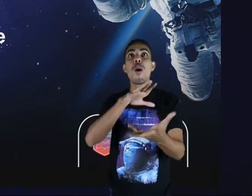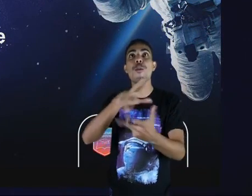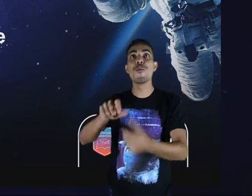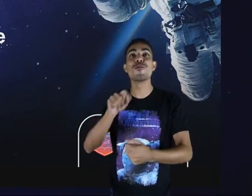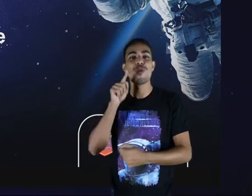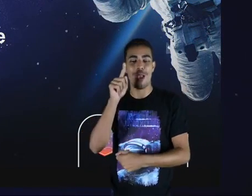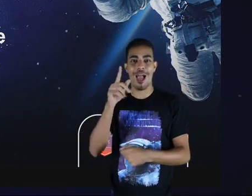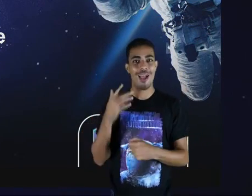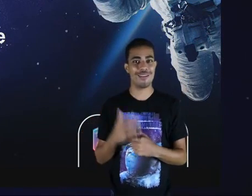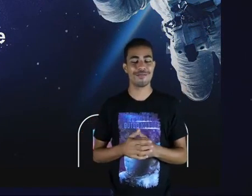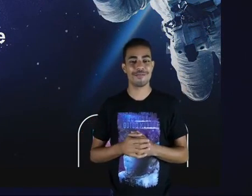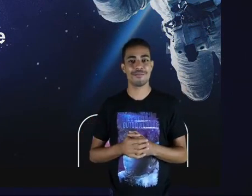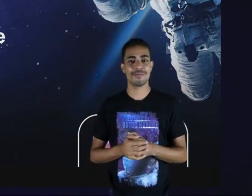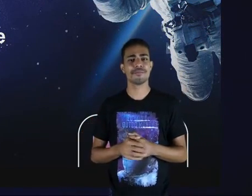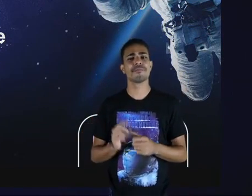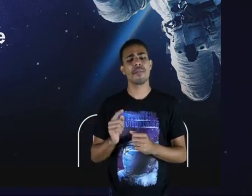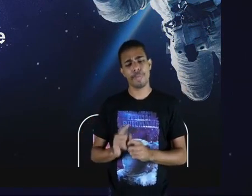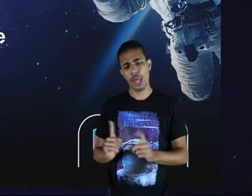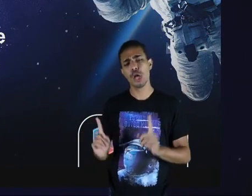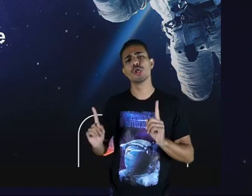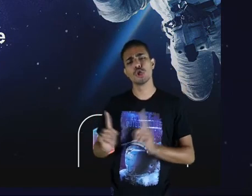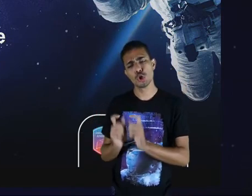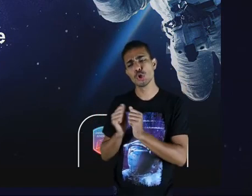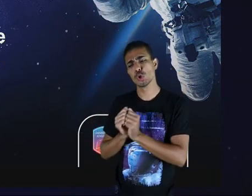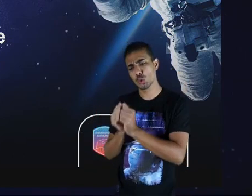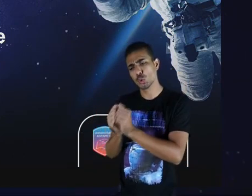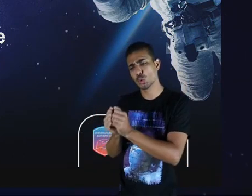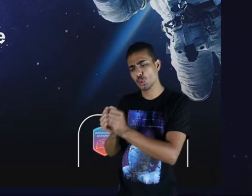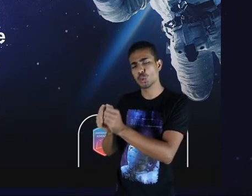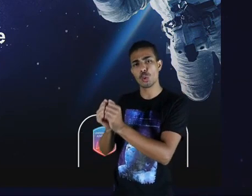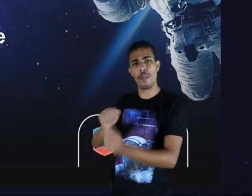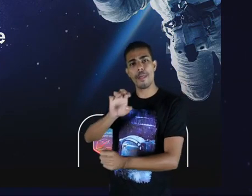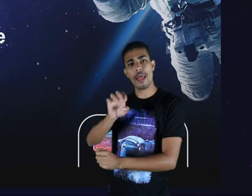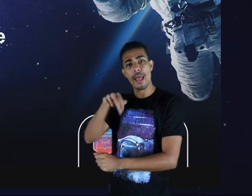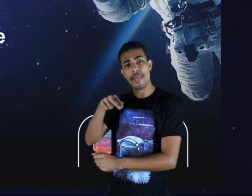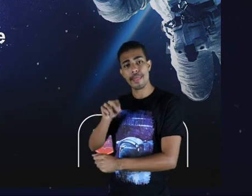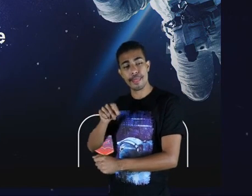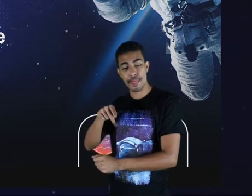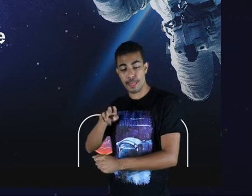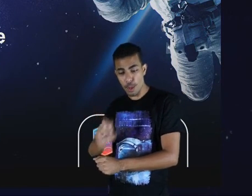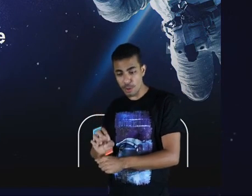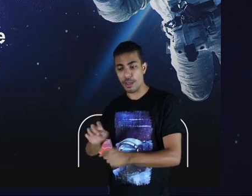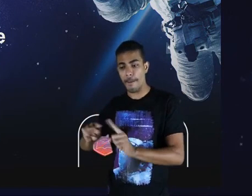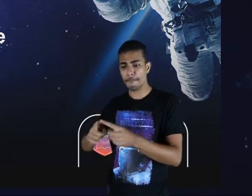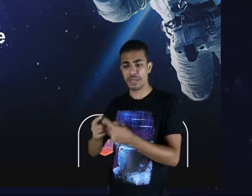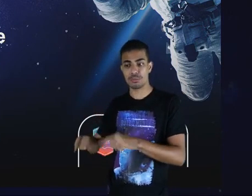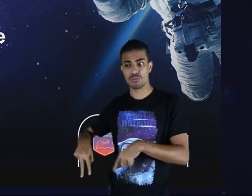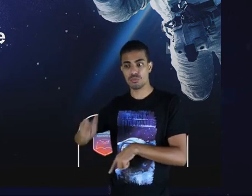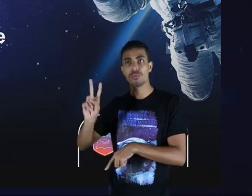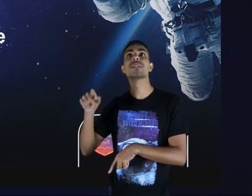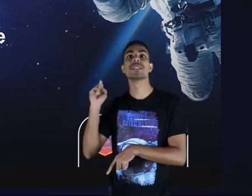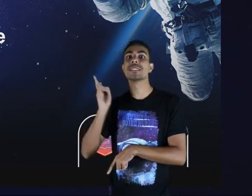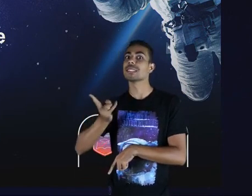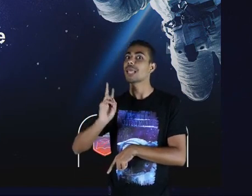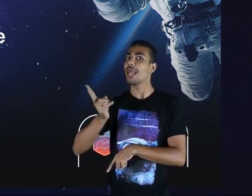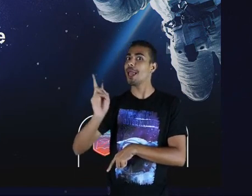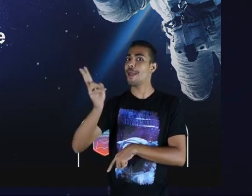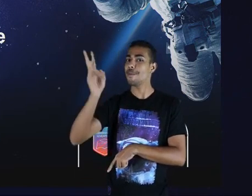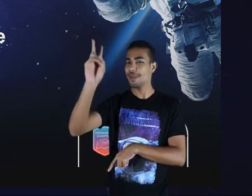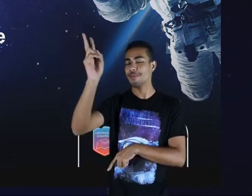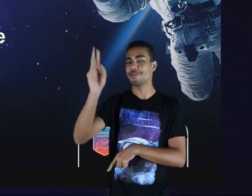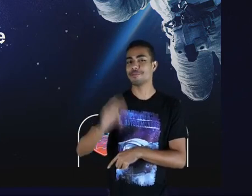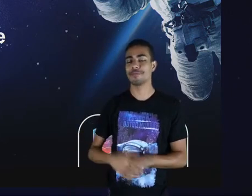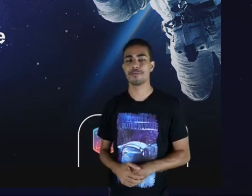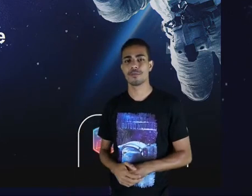caminhando aqui, como Enoque, caminhavam aqui, mas tinham os olhos fitos no céu.